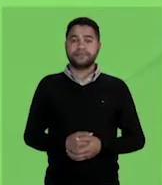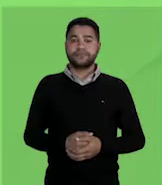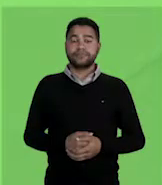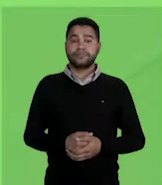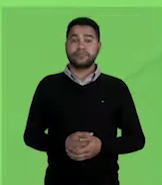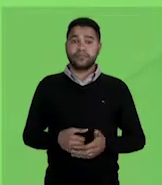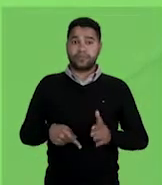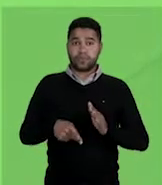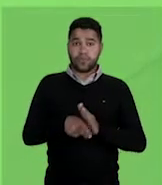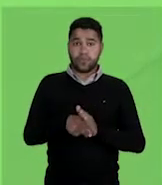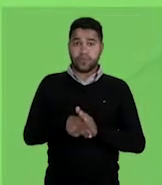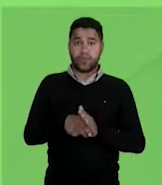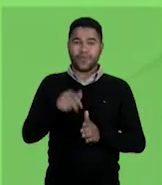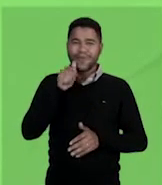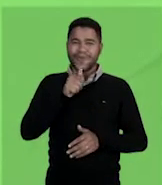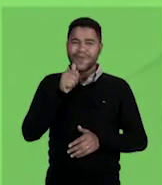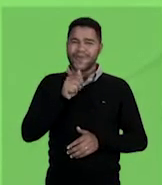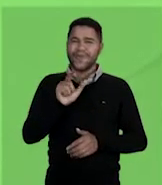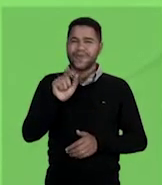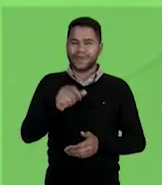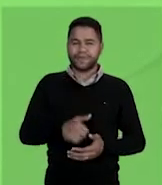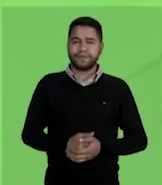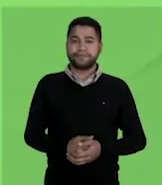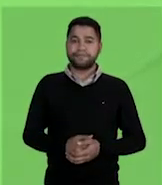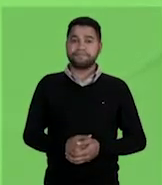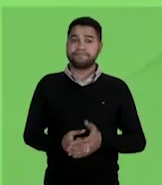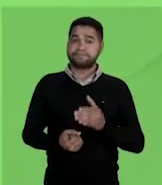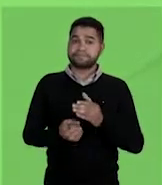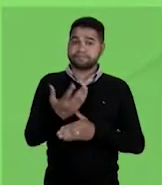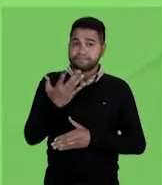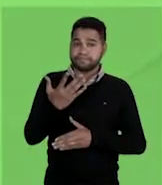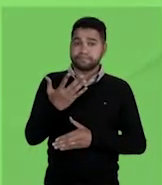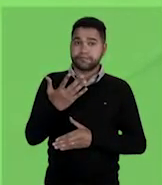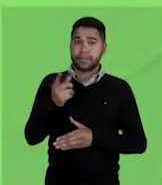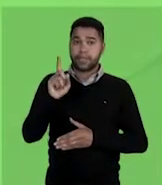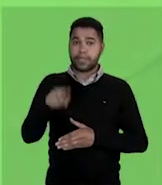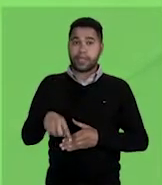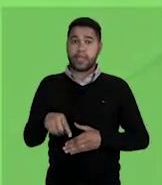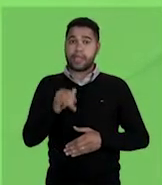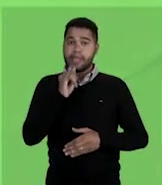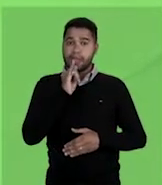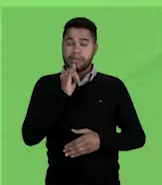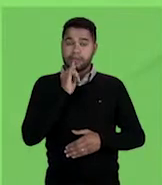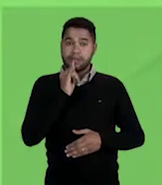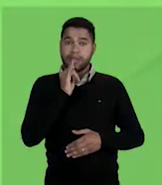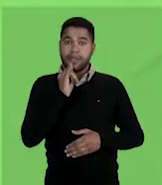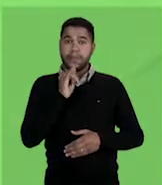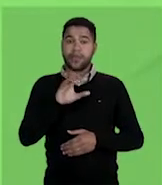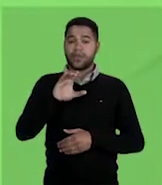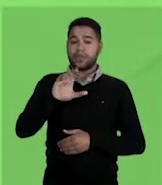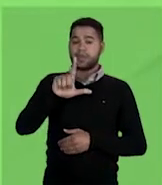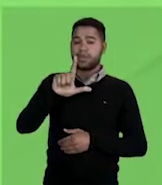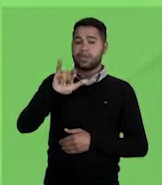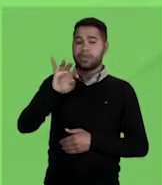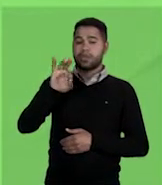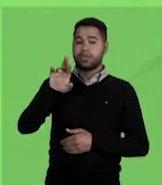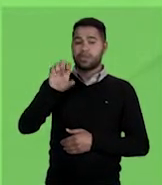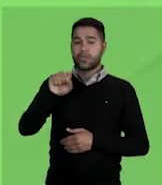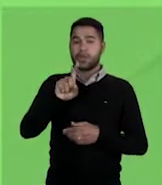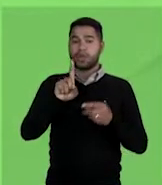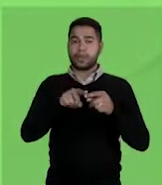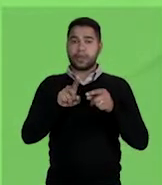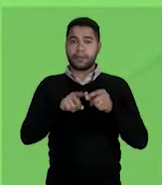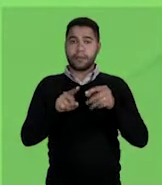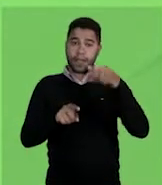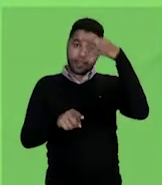do sistema reprodutor feminino é formada pelo clitóris e por dois conjuntos de lábios